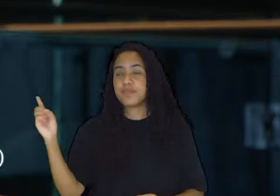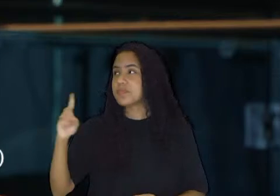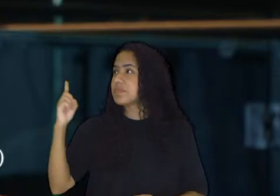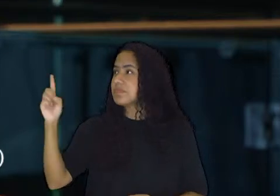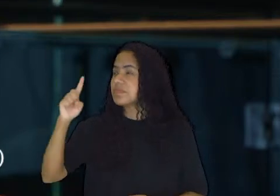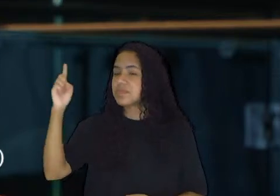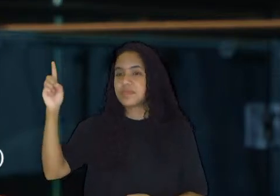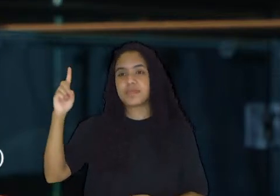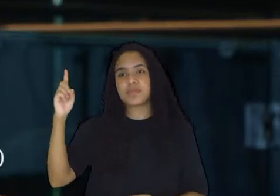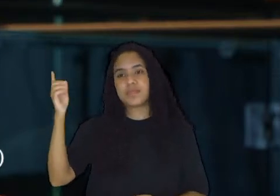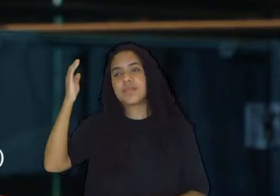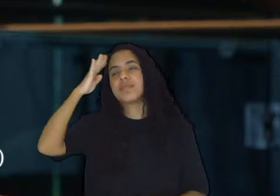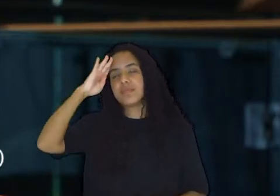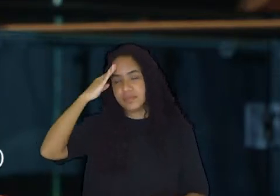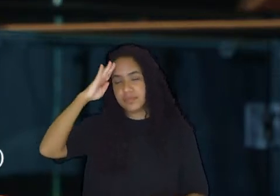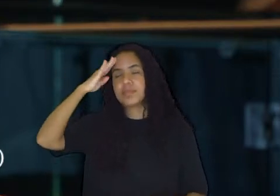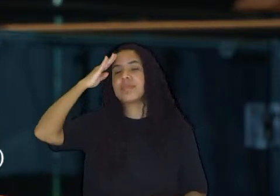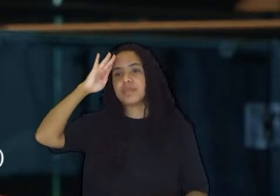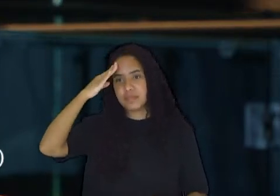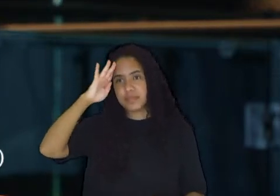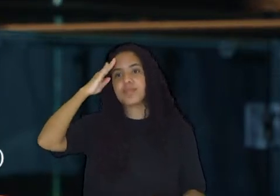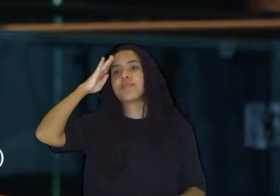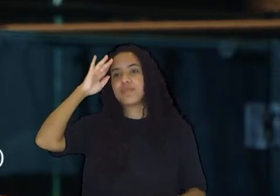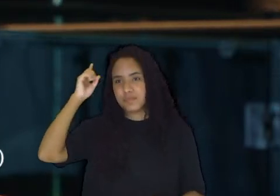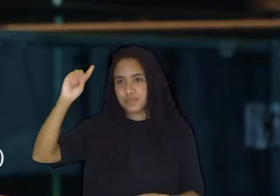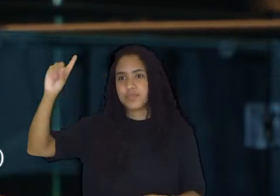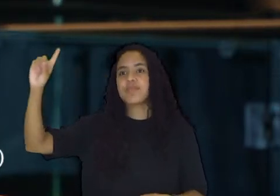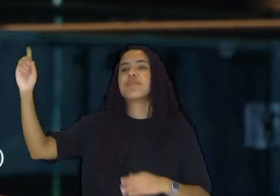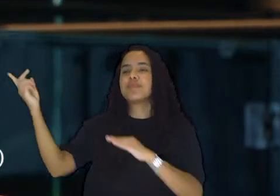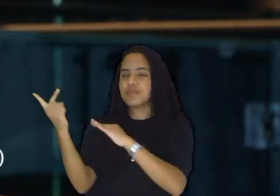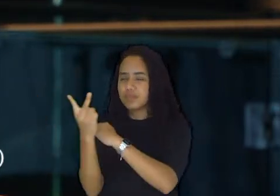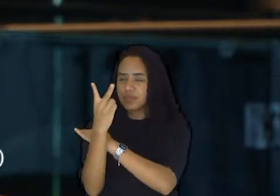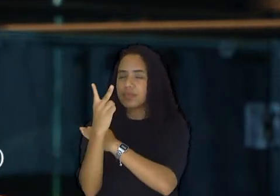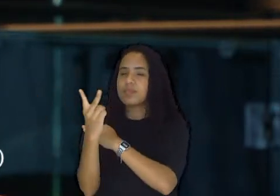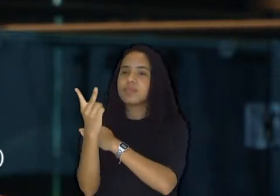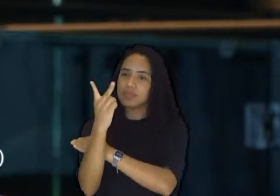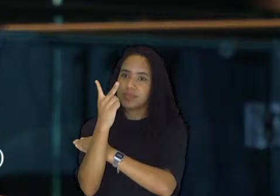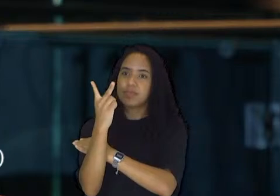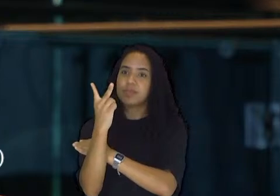Se você tem filho pequeno, você já deve ter